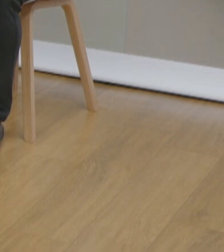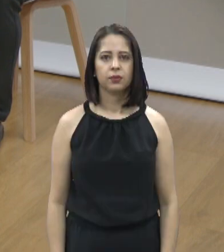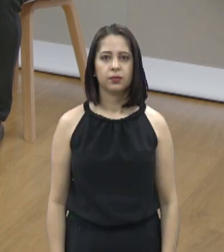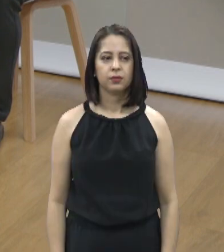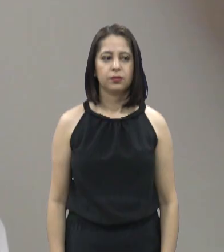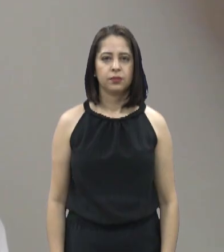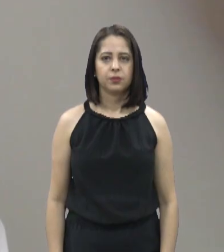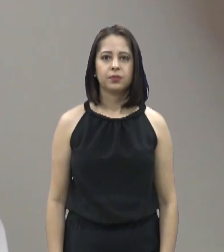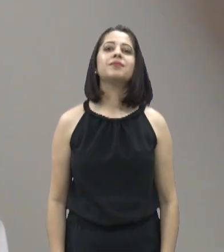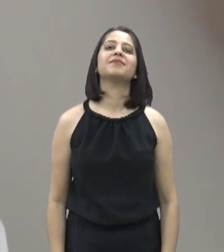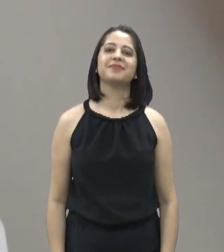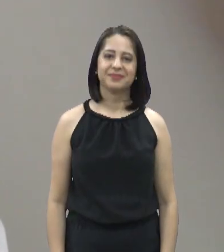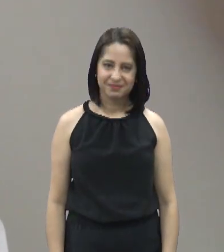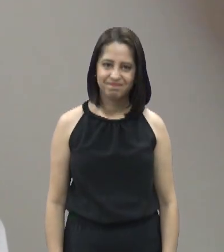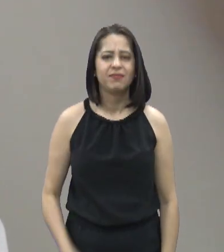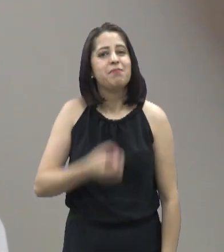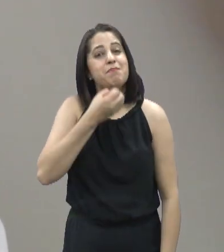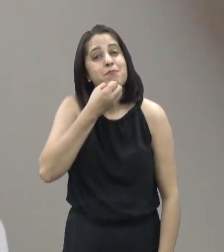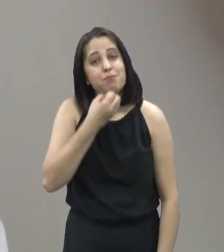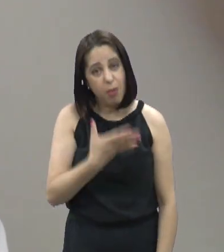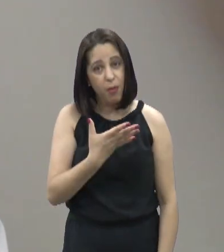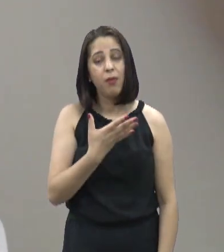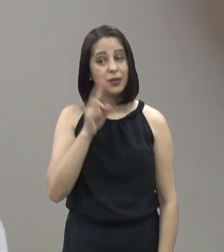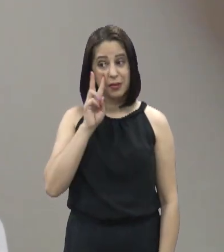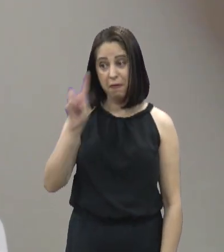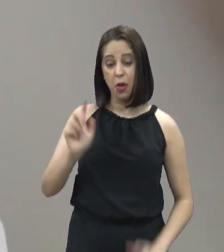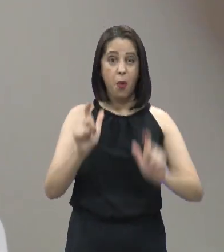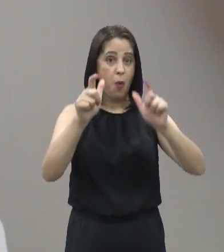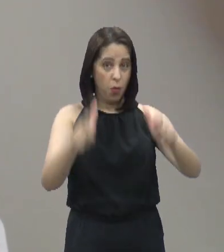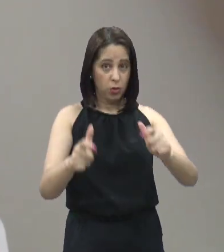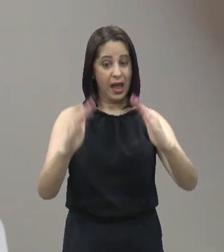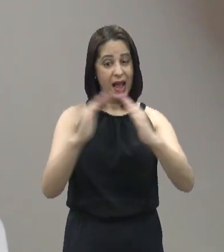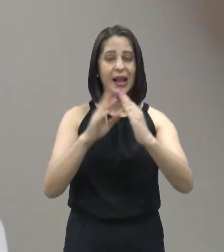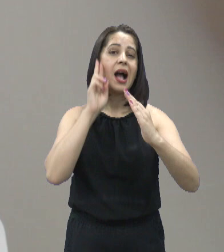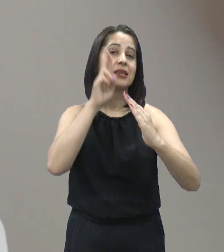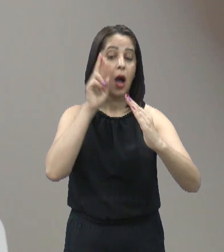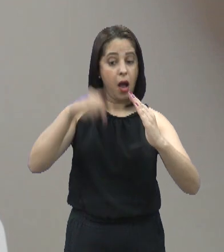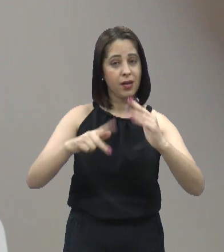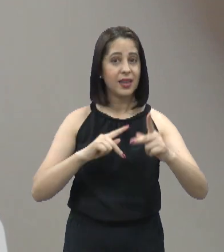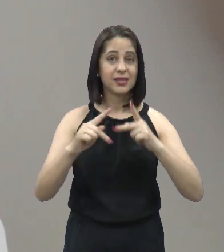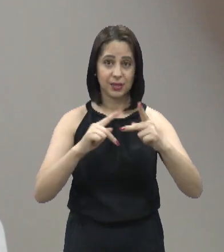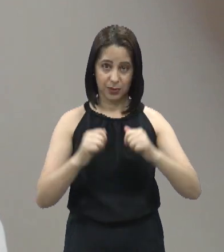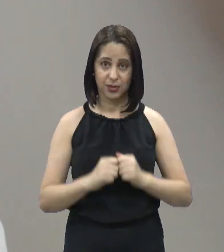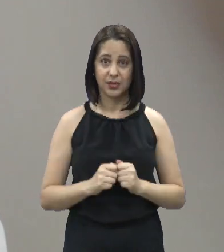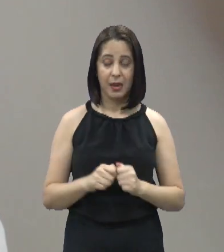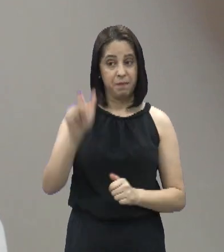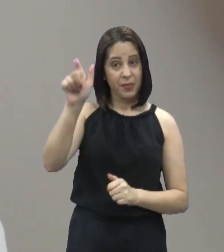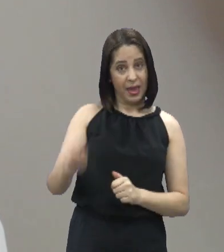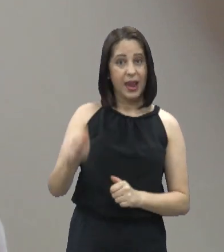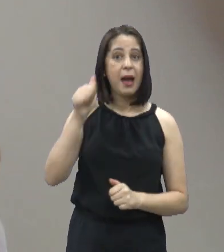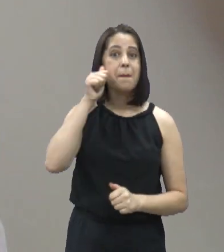Muito bom saber que a gente pode contar com espaços como a Casa Rosa aqui na nossa cidade. A fundadora da